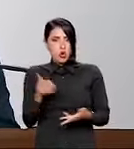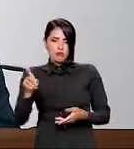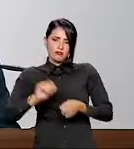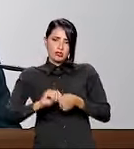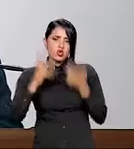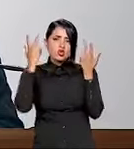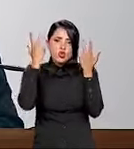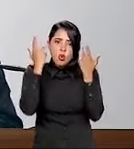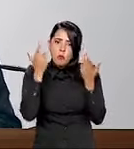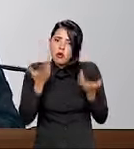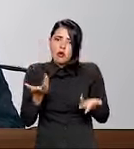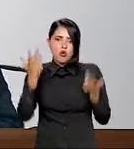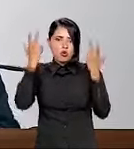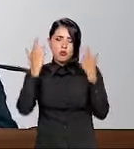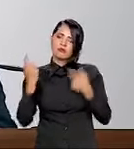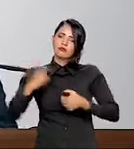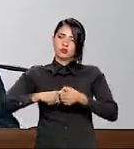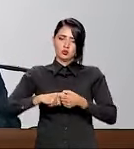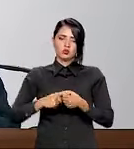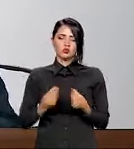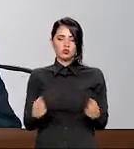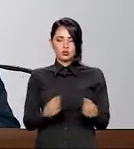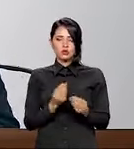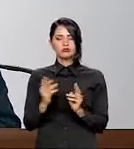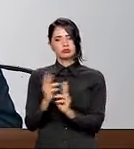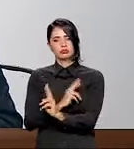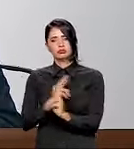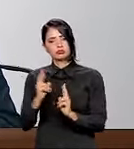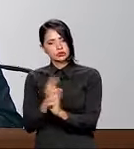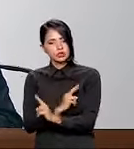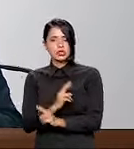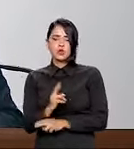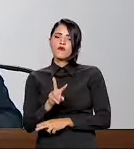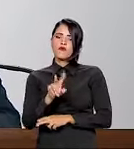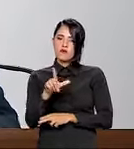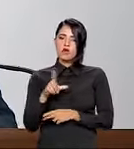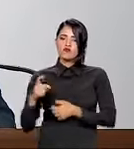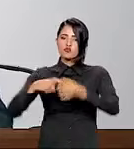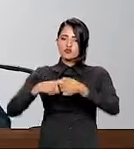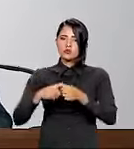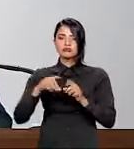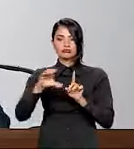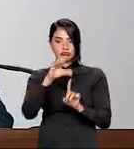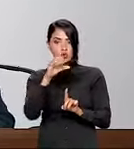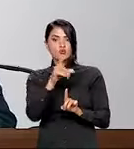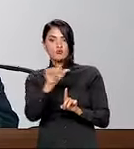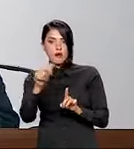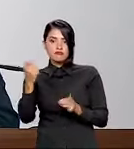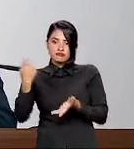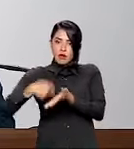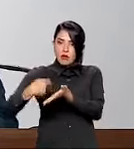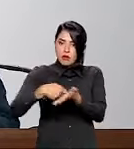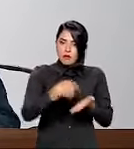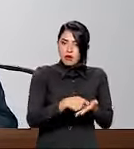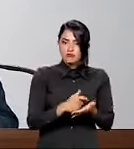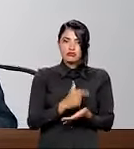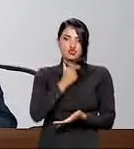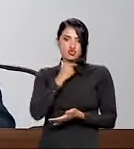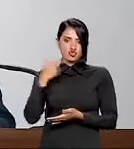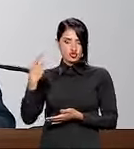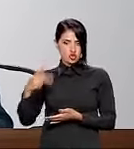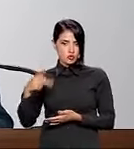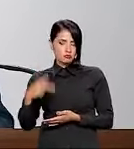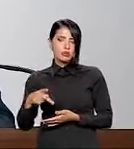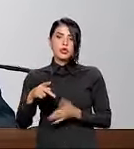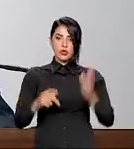que é normal, vai restabelecer a relação, vai estabelecer um calendário de pagamento e o Brasil vai voltar